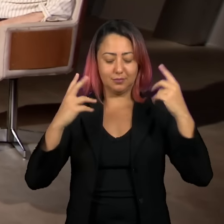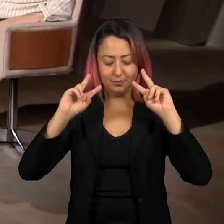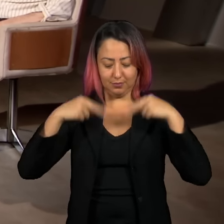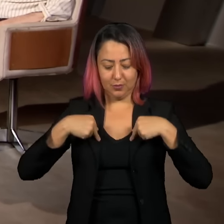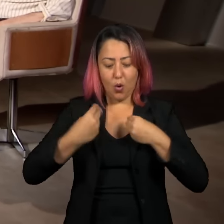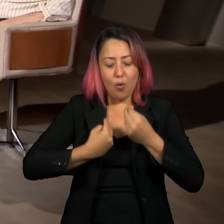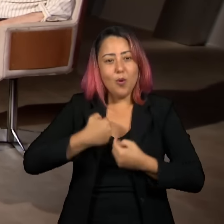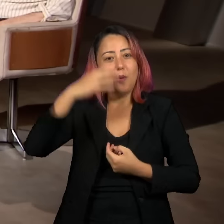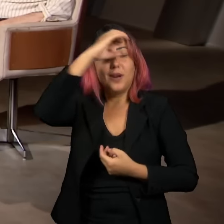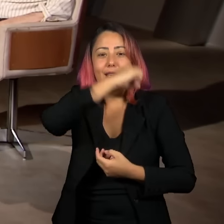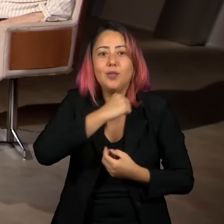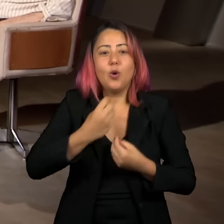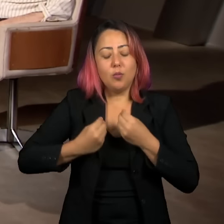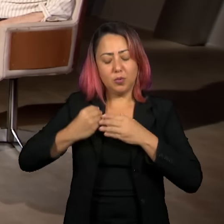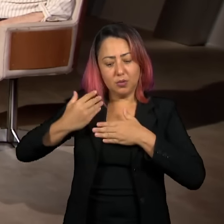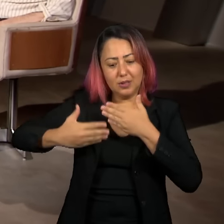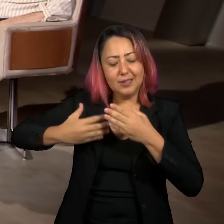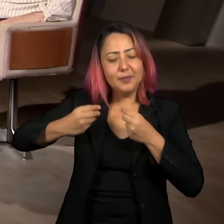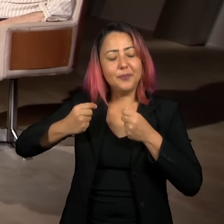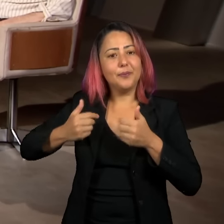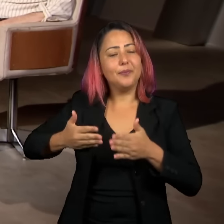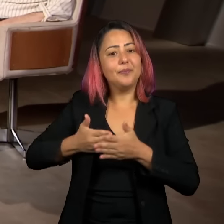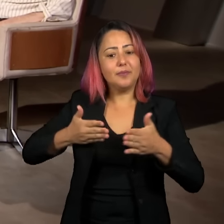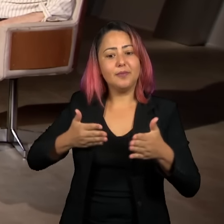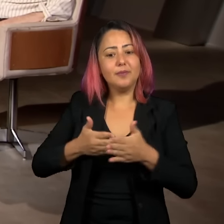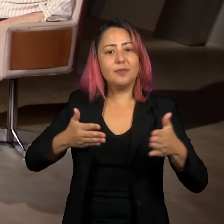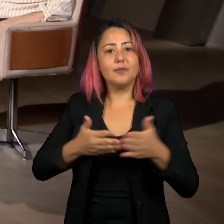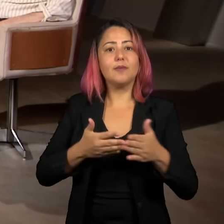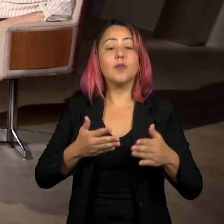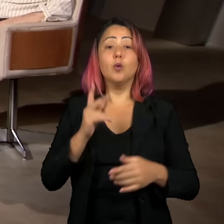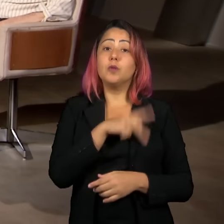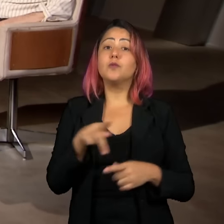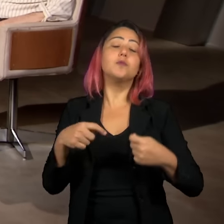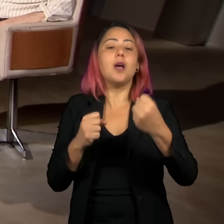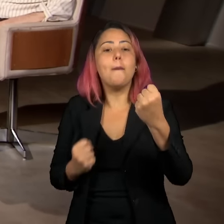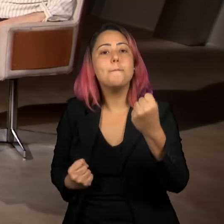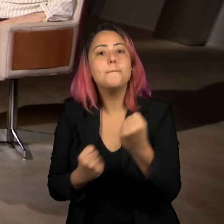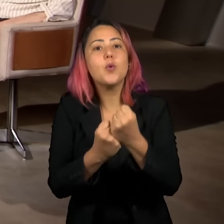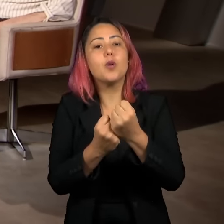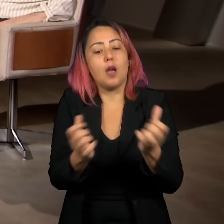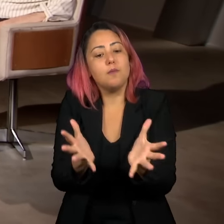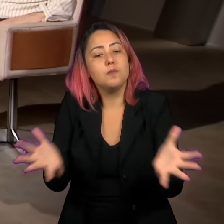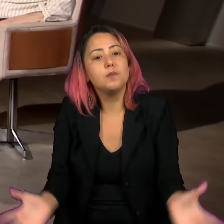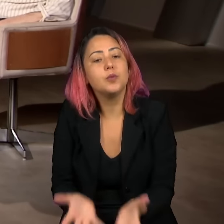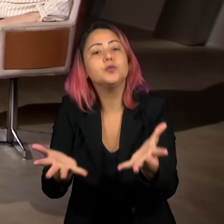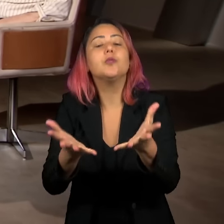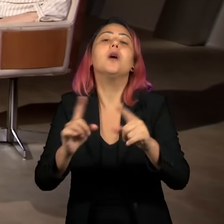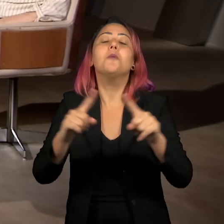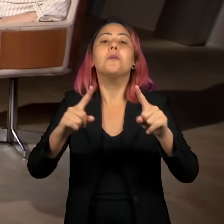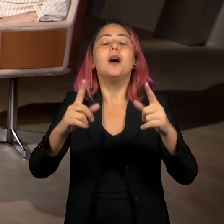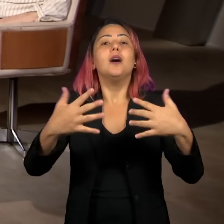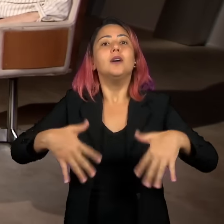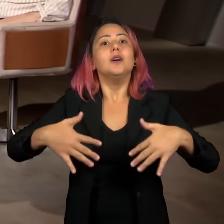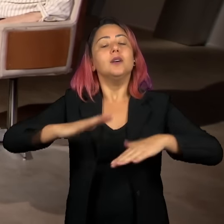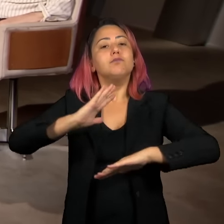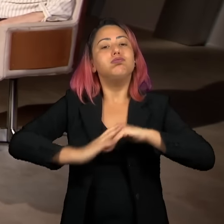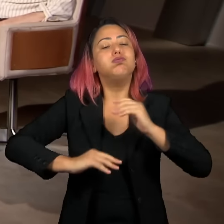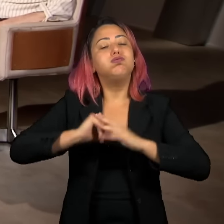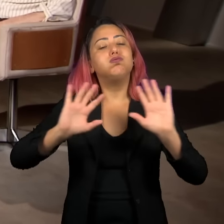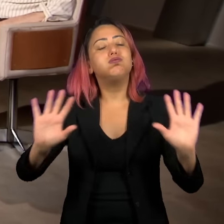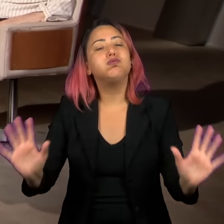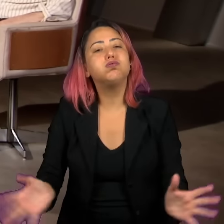é que eu dou suporte né como é que eu auxilio como é que eu ah